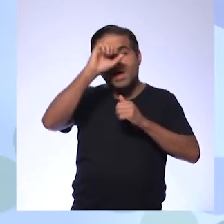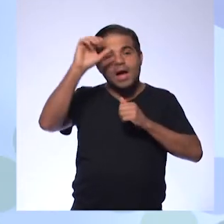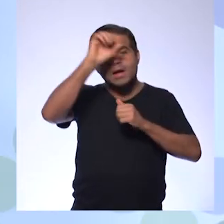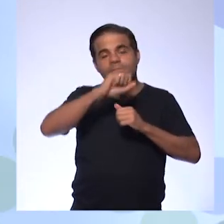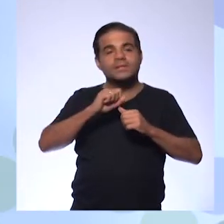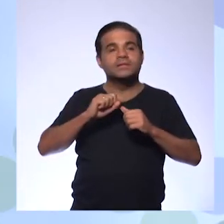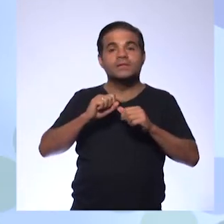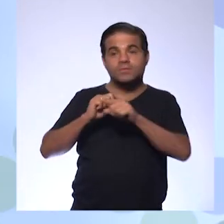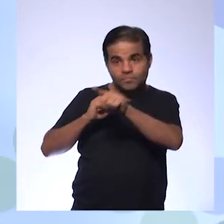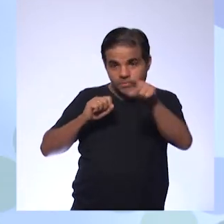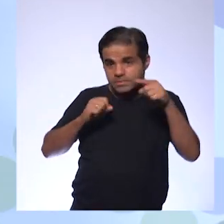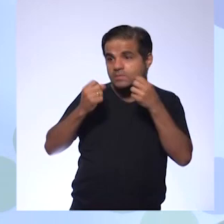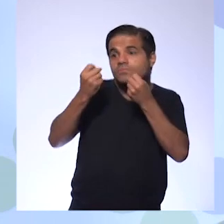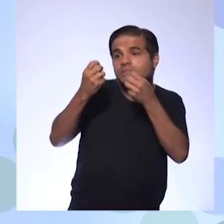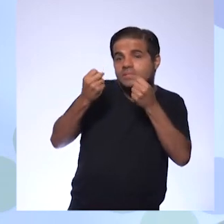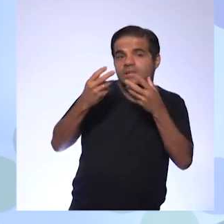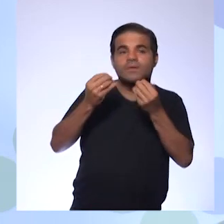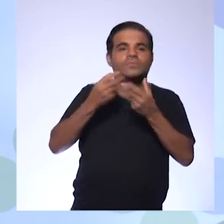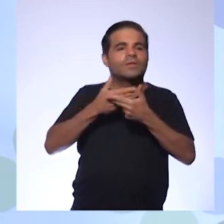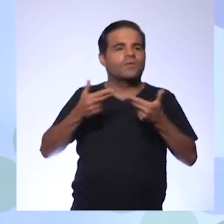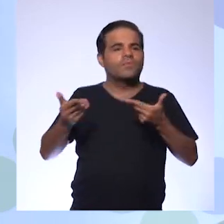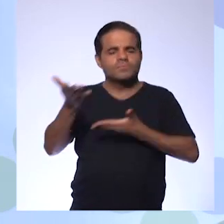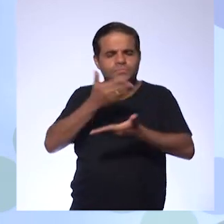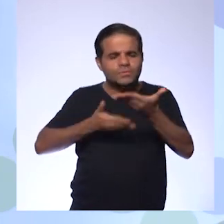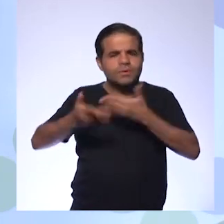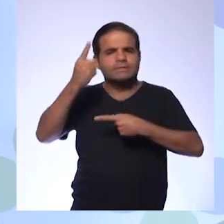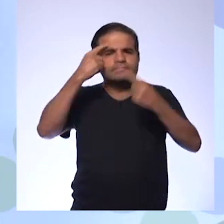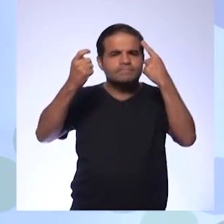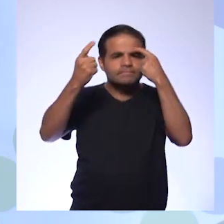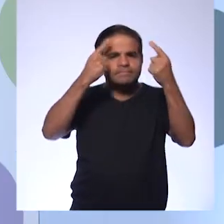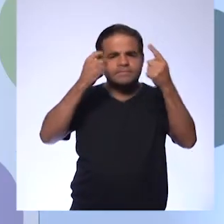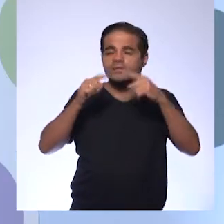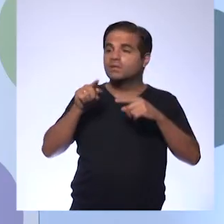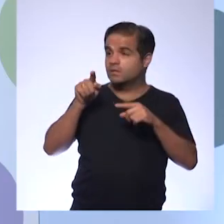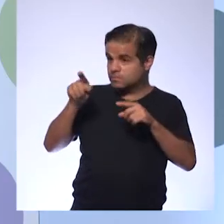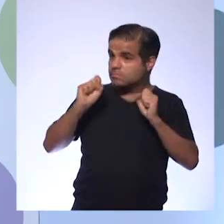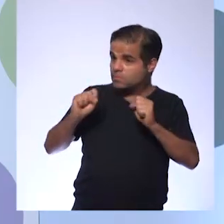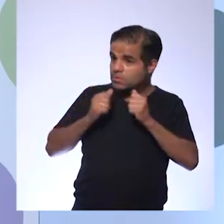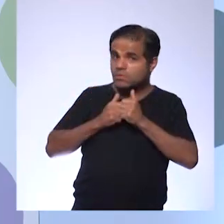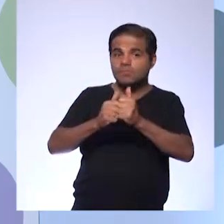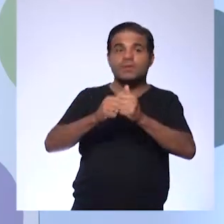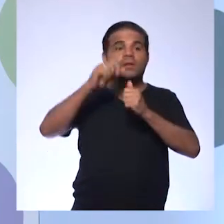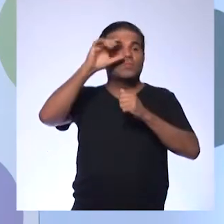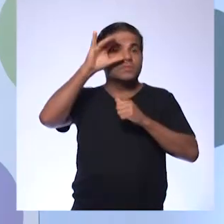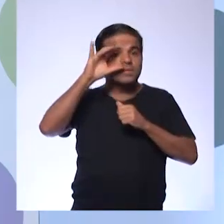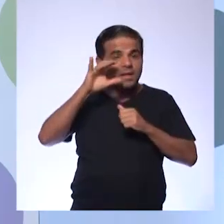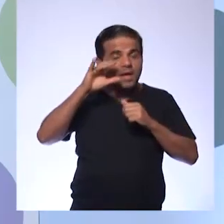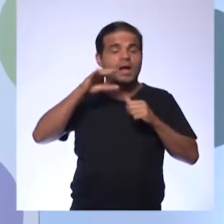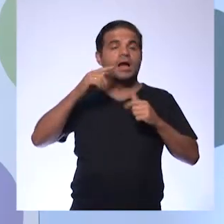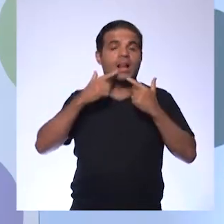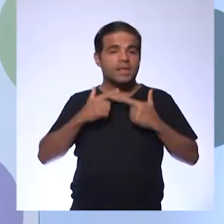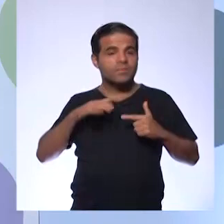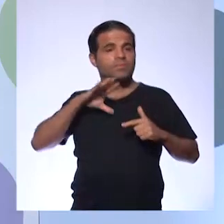Vocês vão ensinar muito para nós hoje e vamos trocar ideias, né? Então, E também professora. você pode acompanhar a gente pelo nosso Instagram, Língua